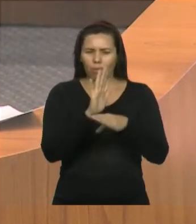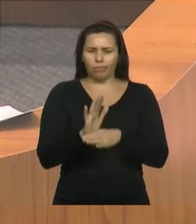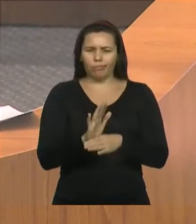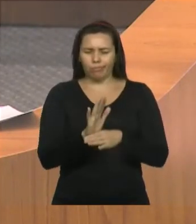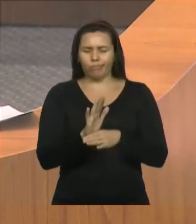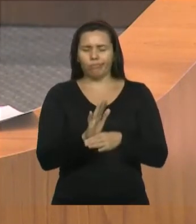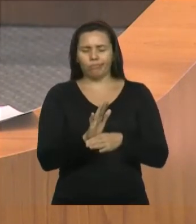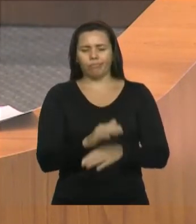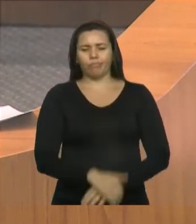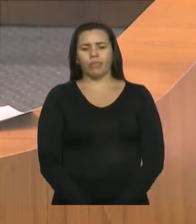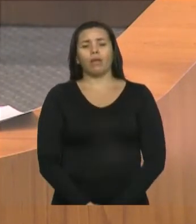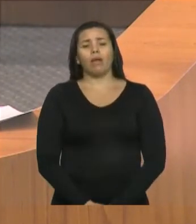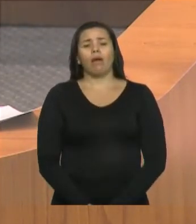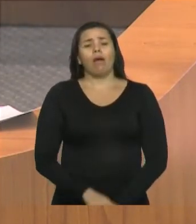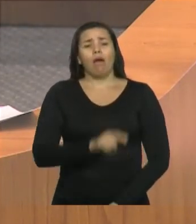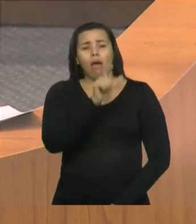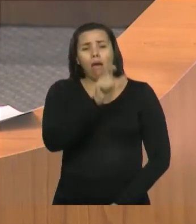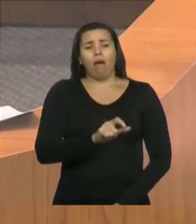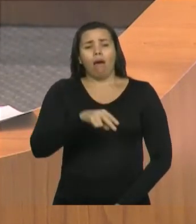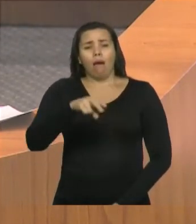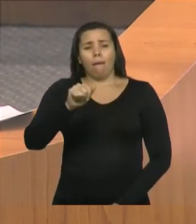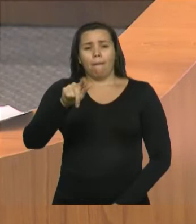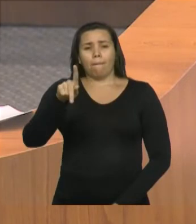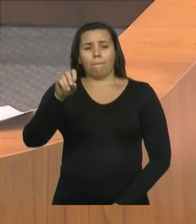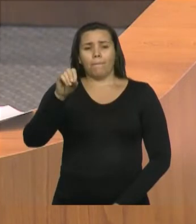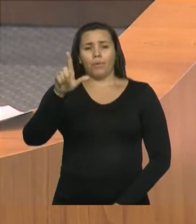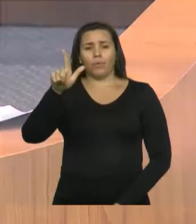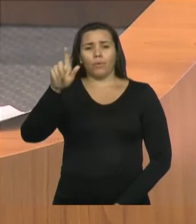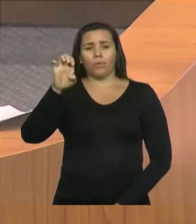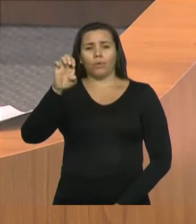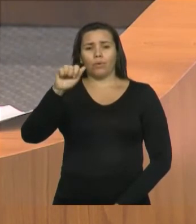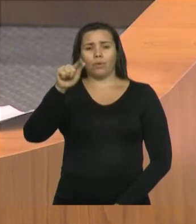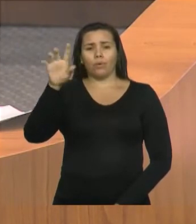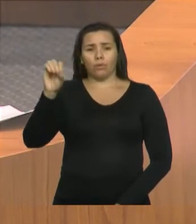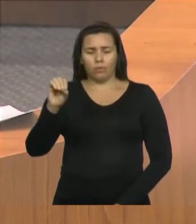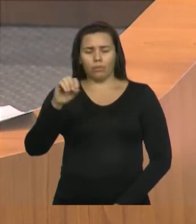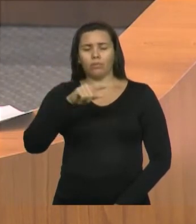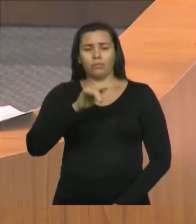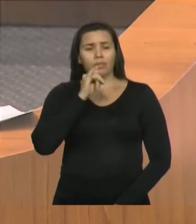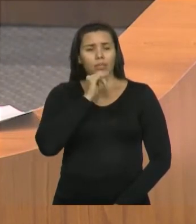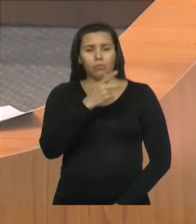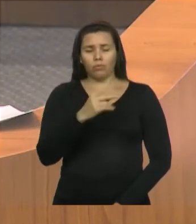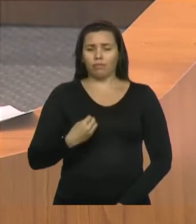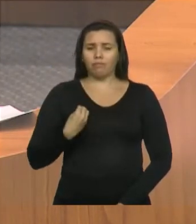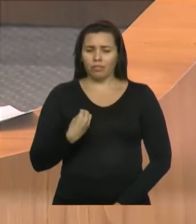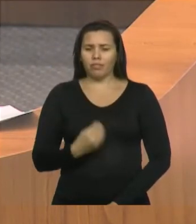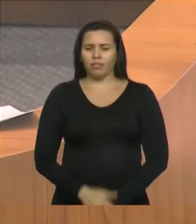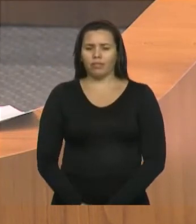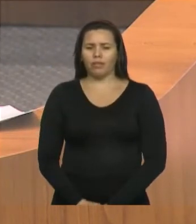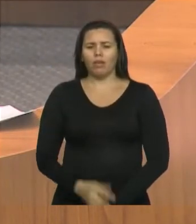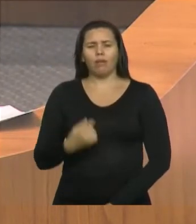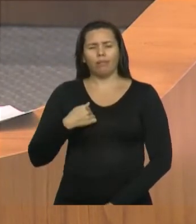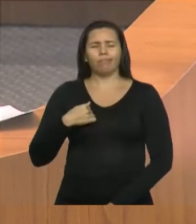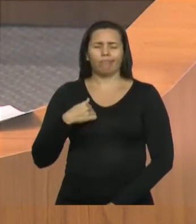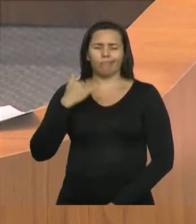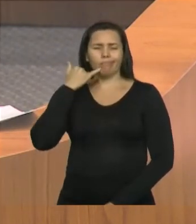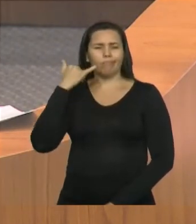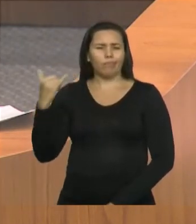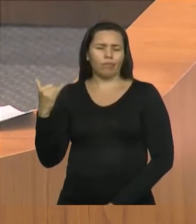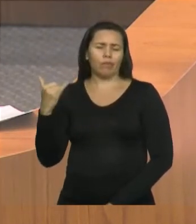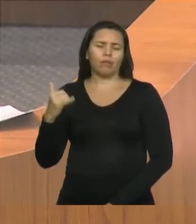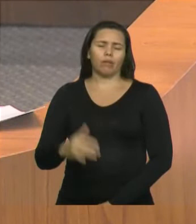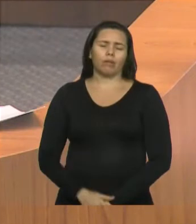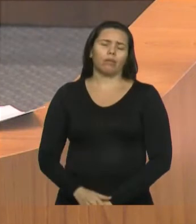de vida, de luta. Ontem mesmo, no final, no início da noite, falei com o deputado Adriano, informando